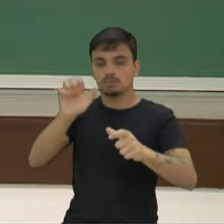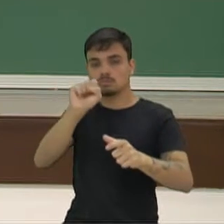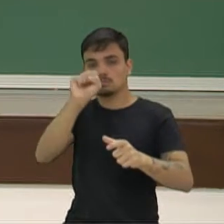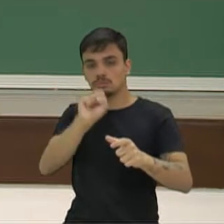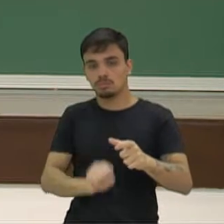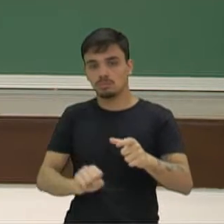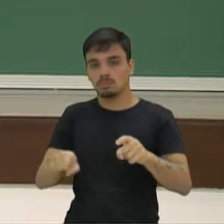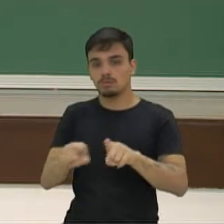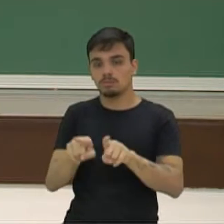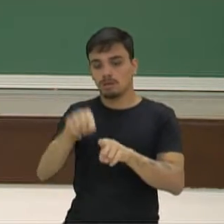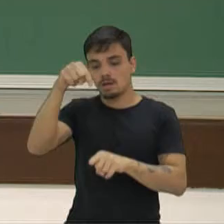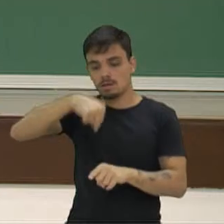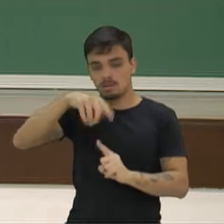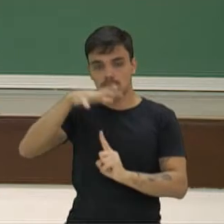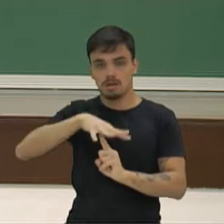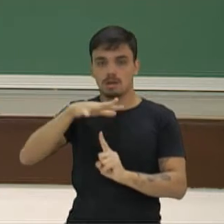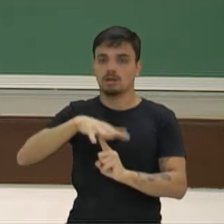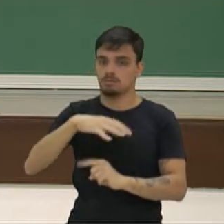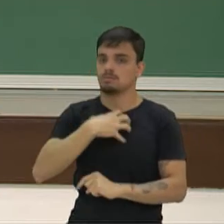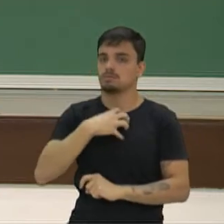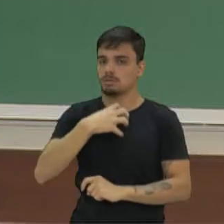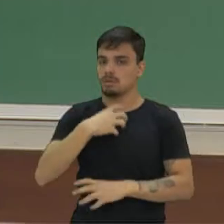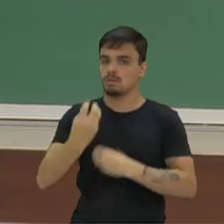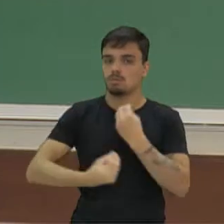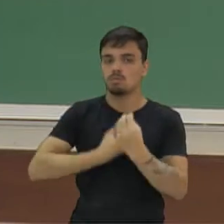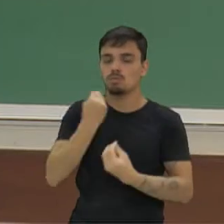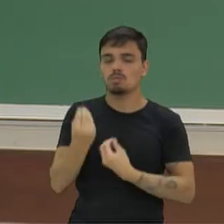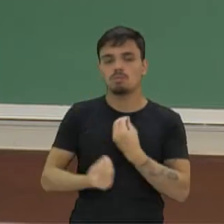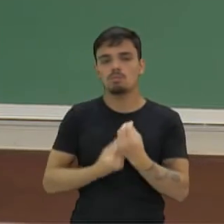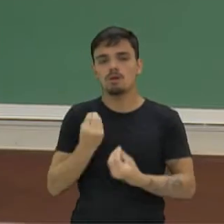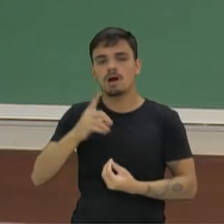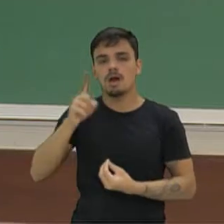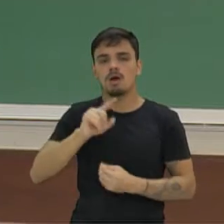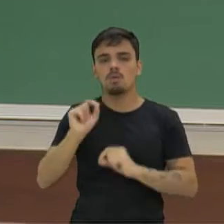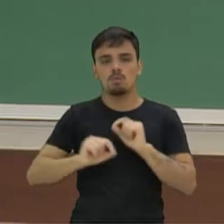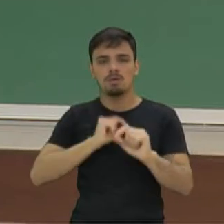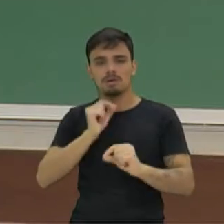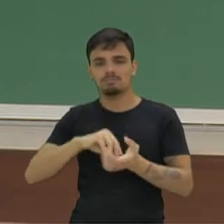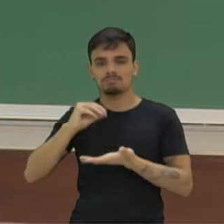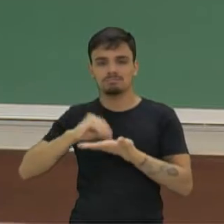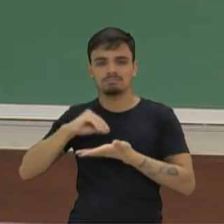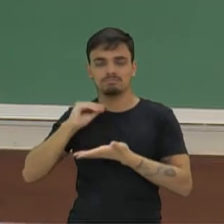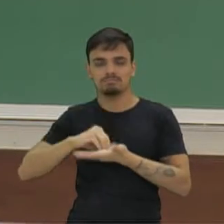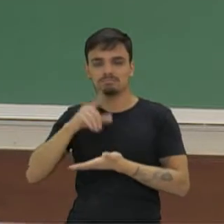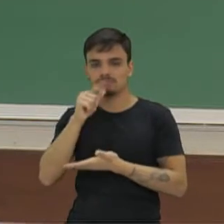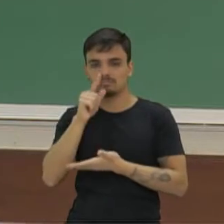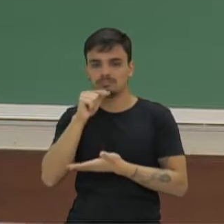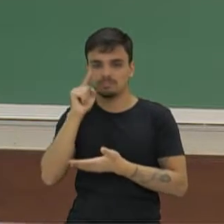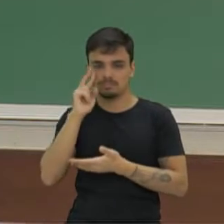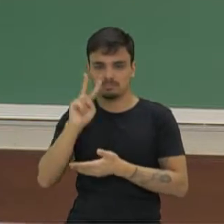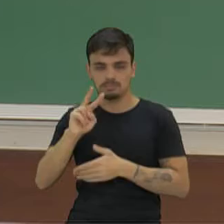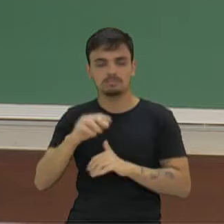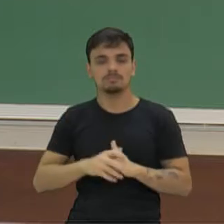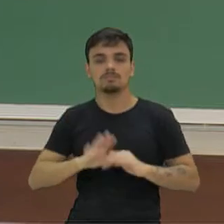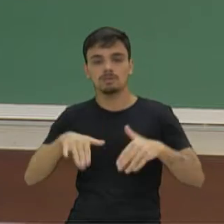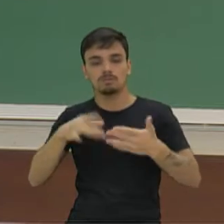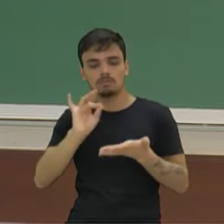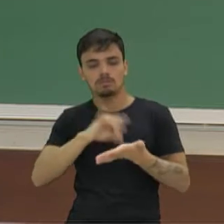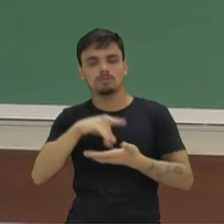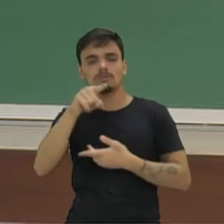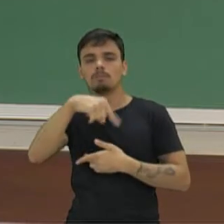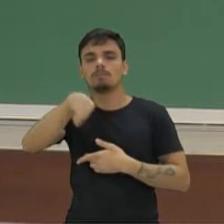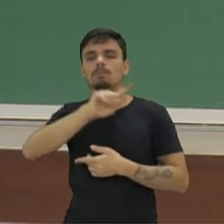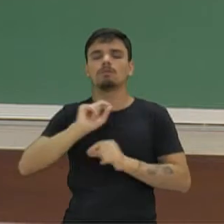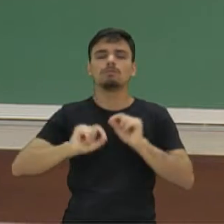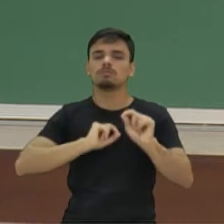aqui do Paraná sentimos muito isso, a questão da estiagem. E já vou fazer uma afirmação para você,